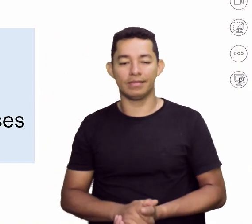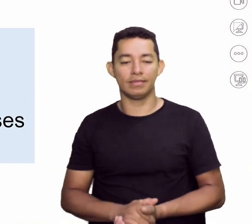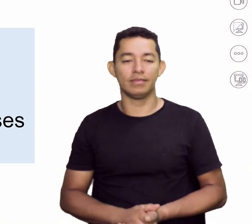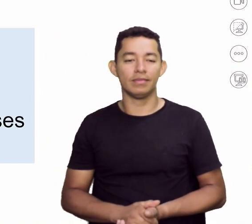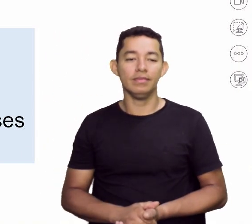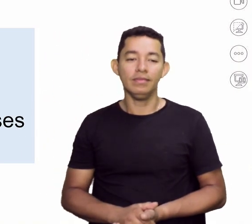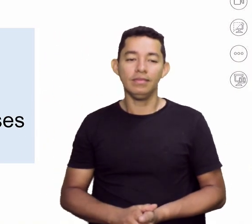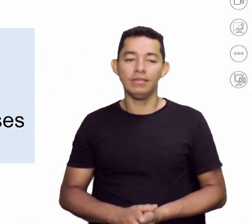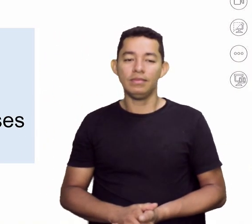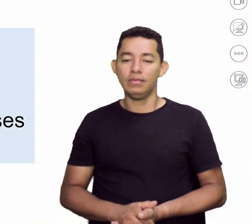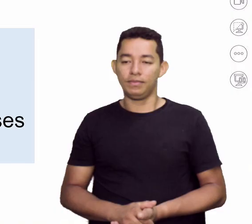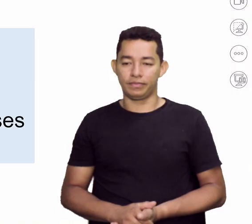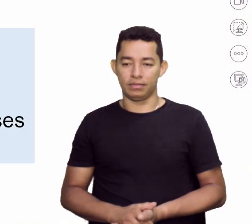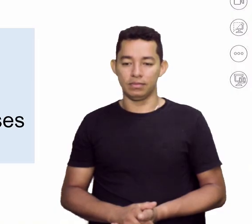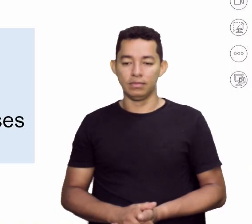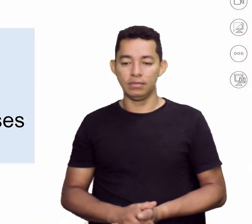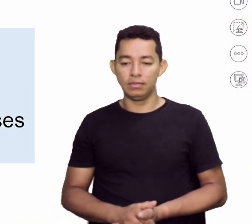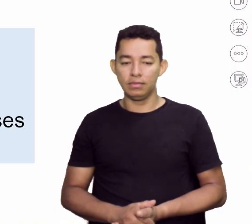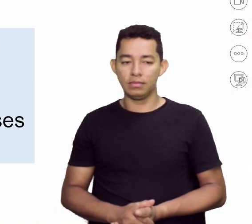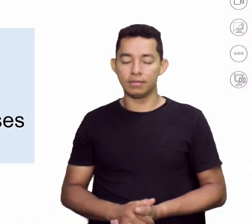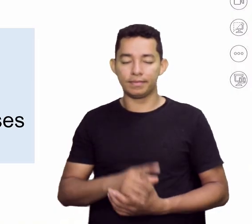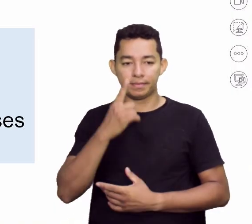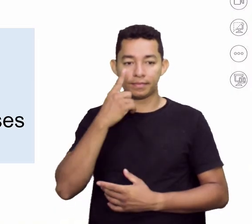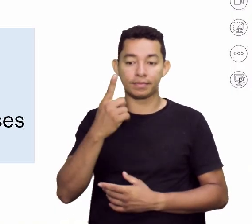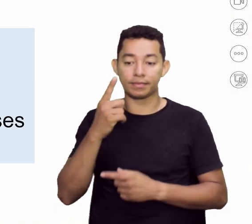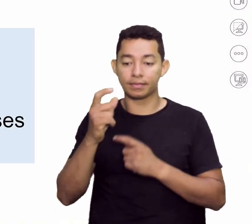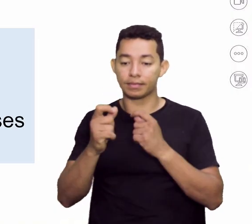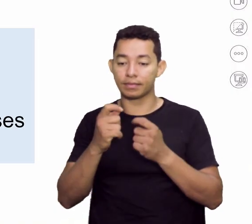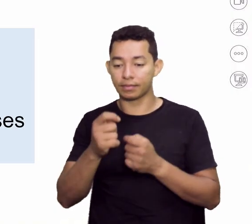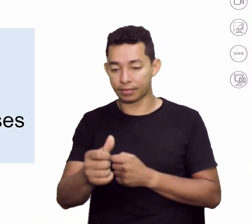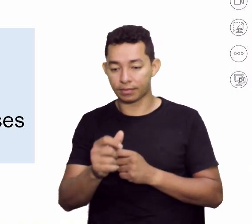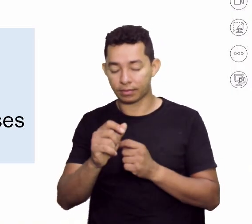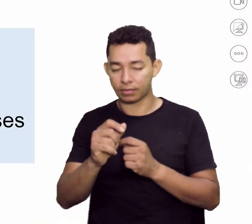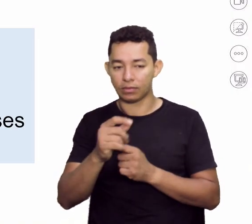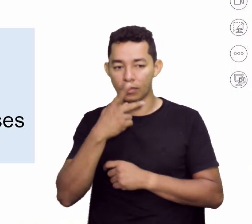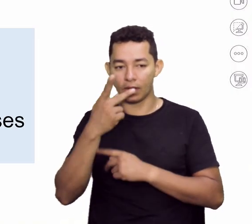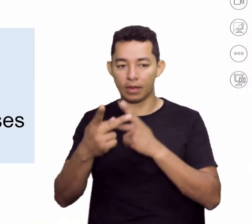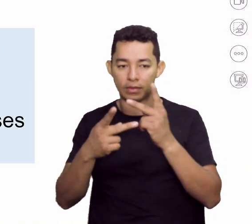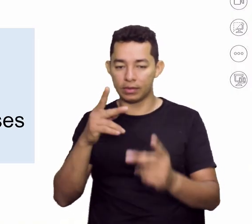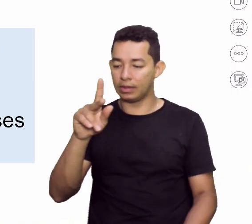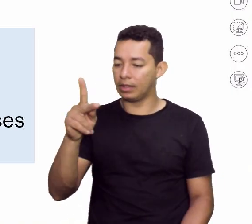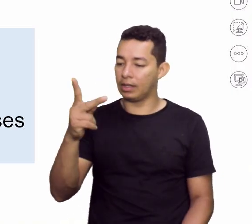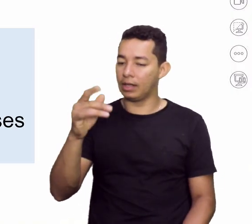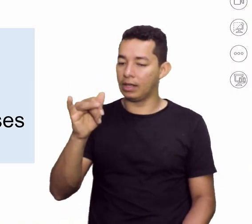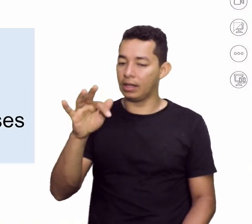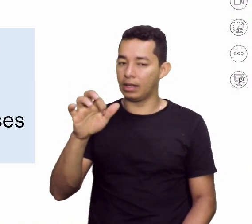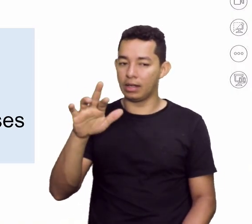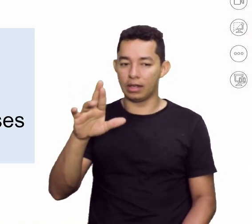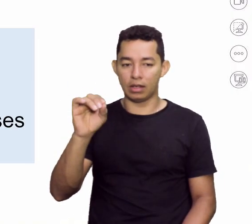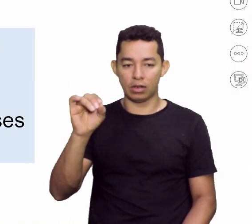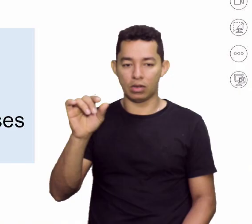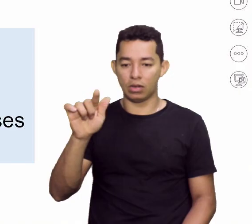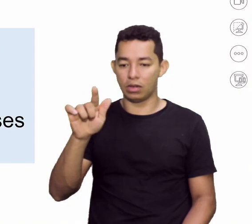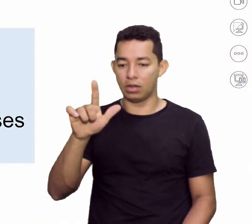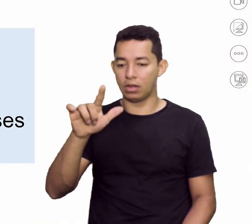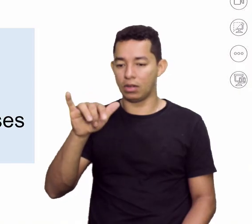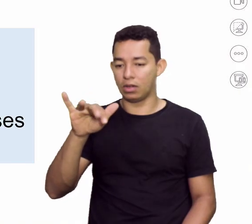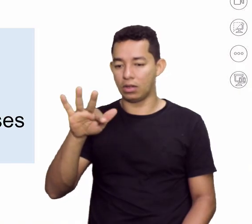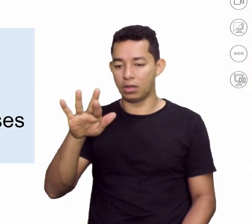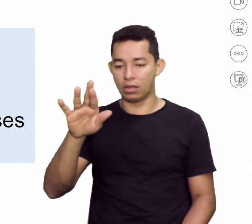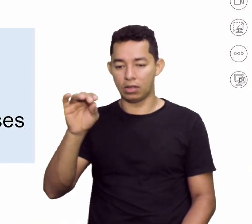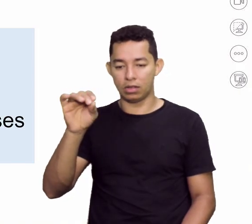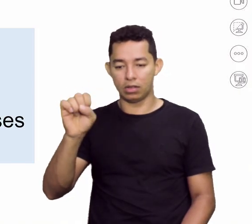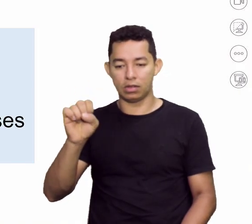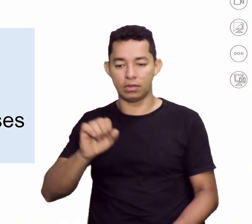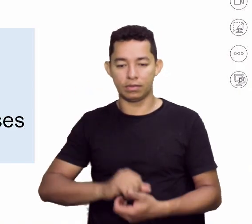Então, vamos ver aqui um pouquinho sobre os hieróglifos. Nós vamos fazer até uma atividade sobre isso aí. ok?